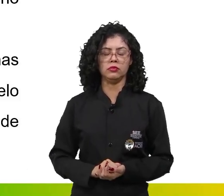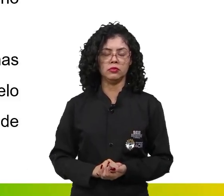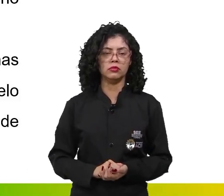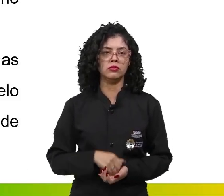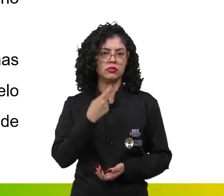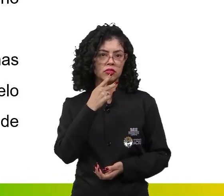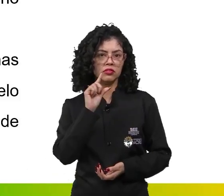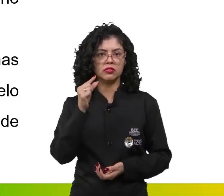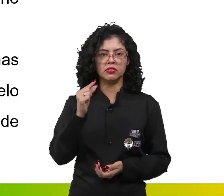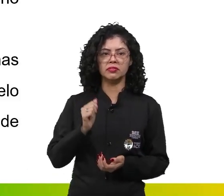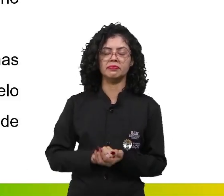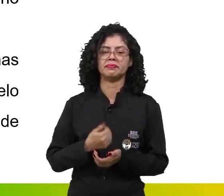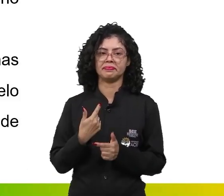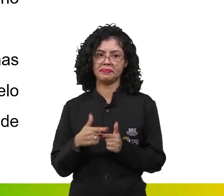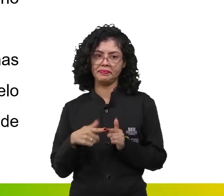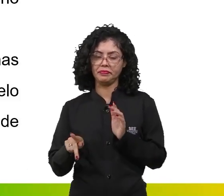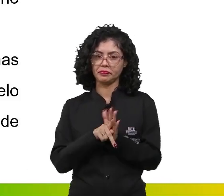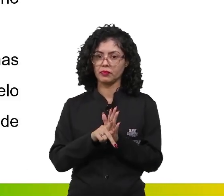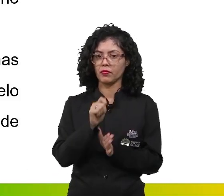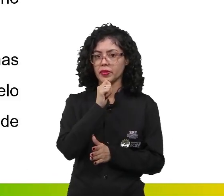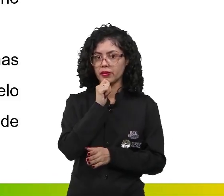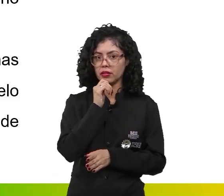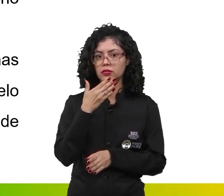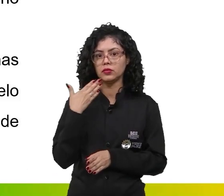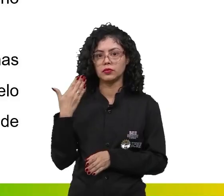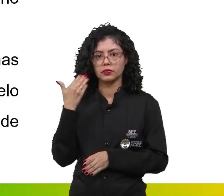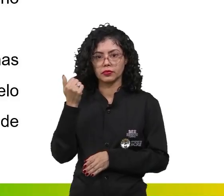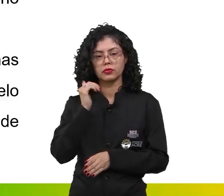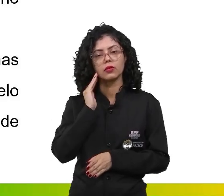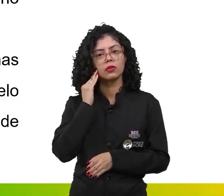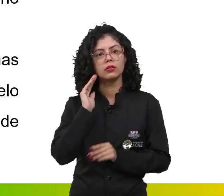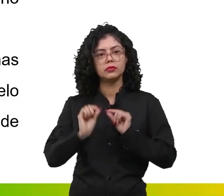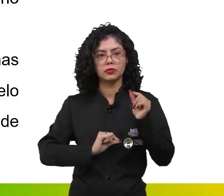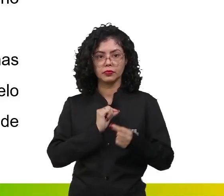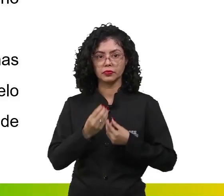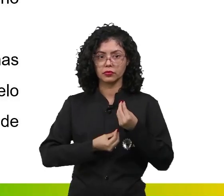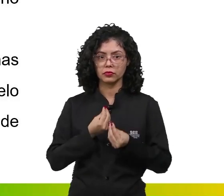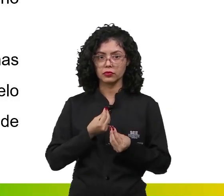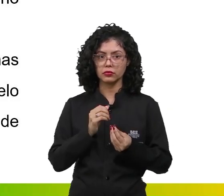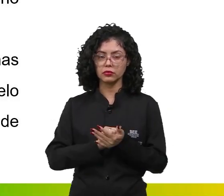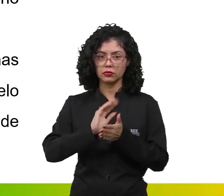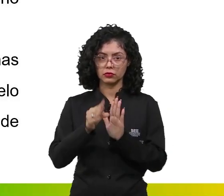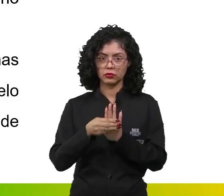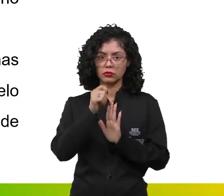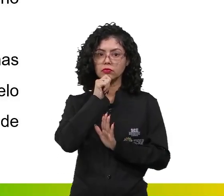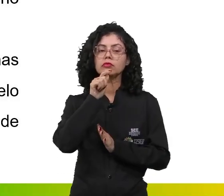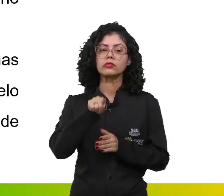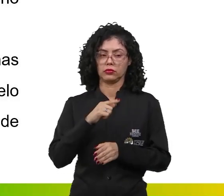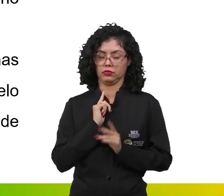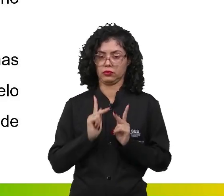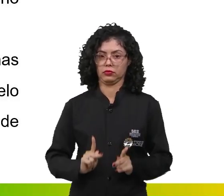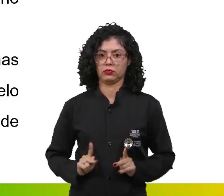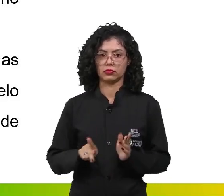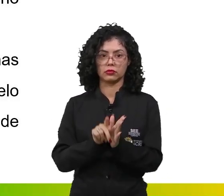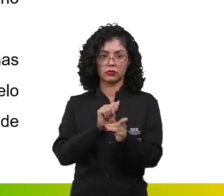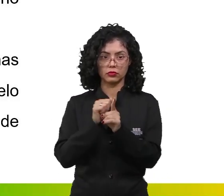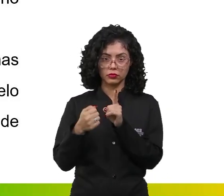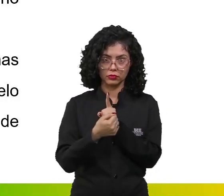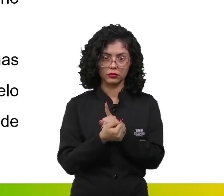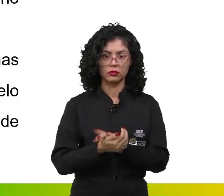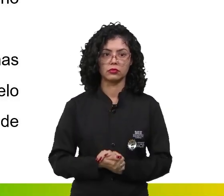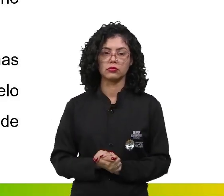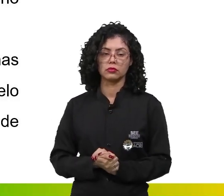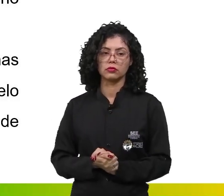Vou falar um pouco da situação para a gente melhor entender como que se dava esse comportamento social.